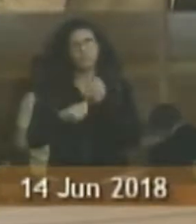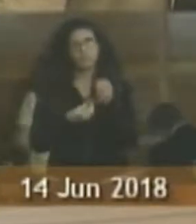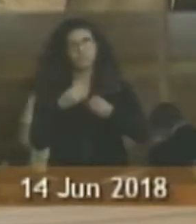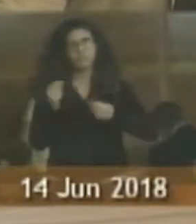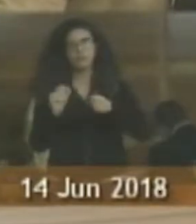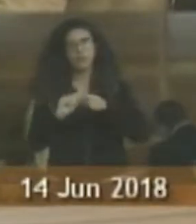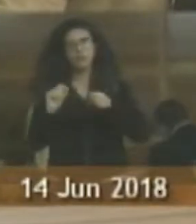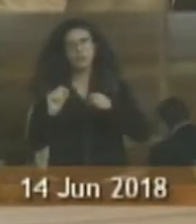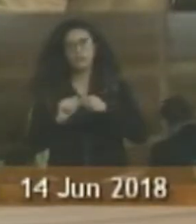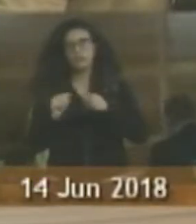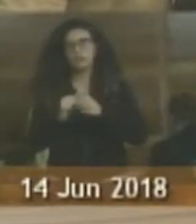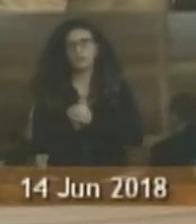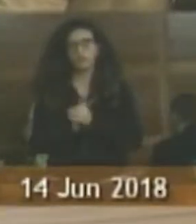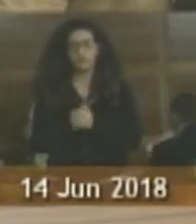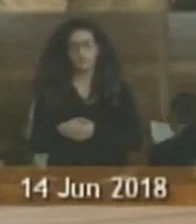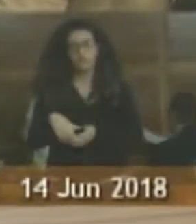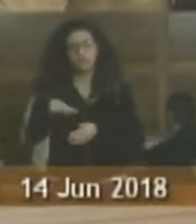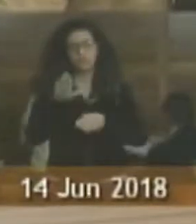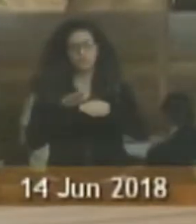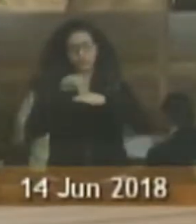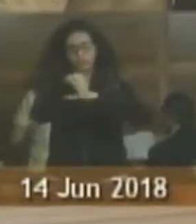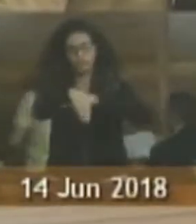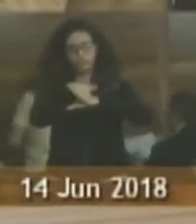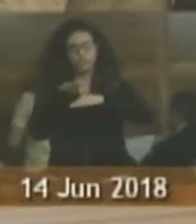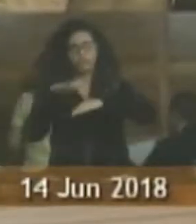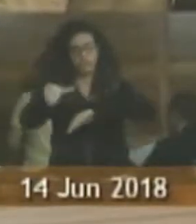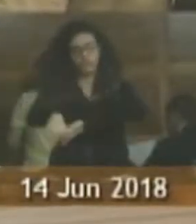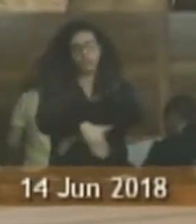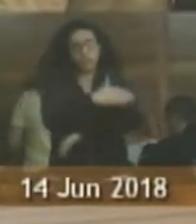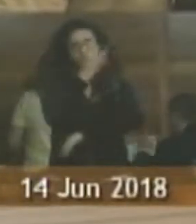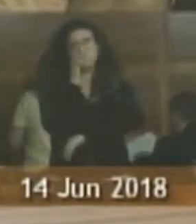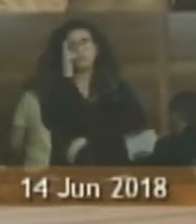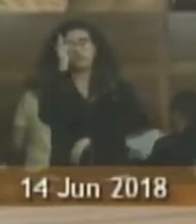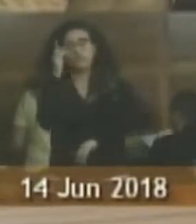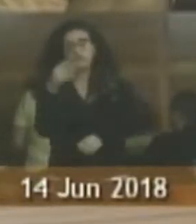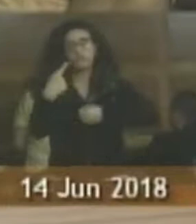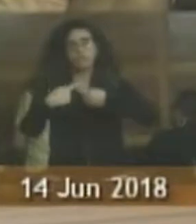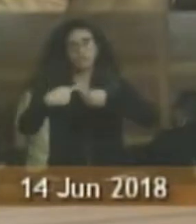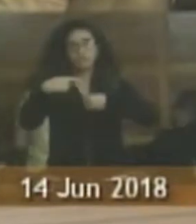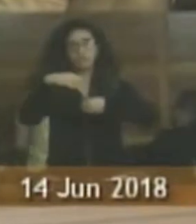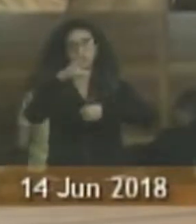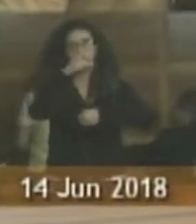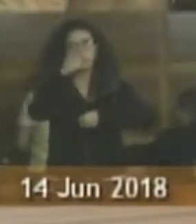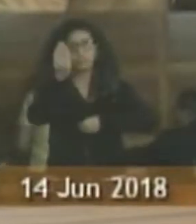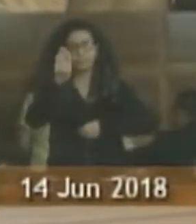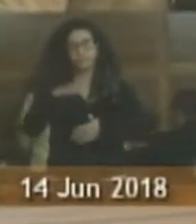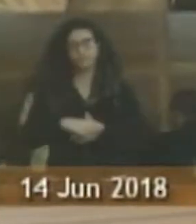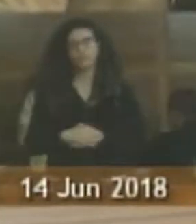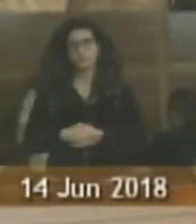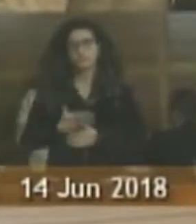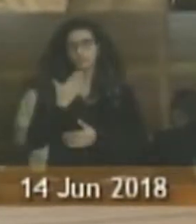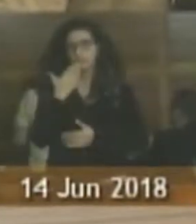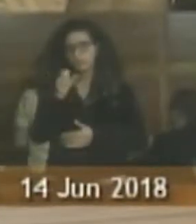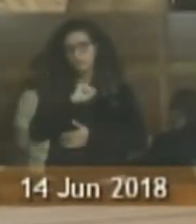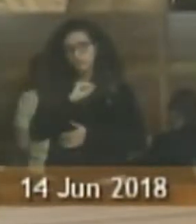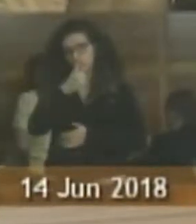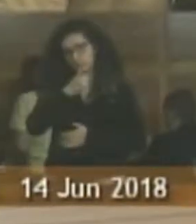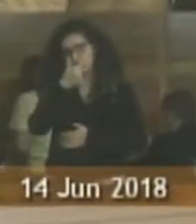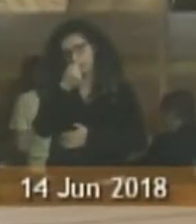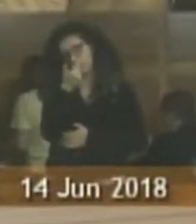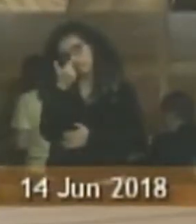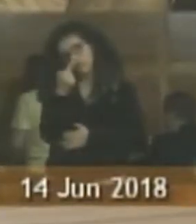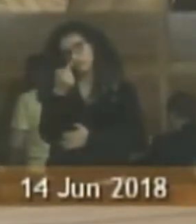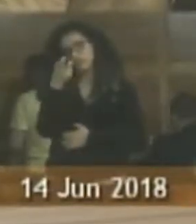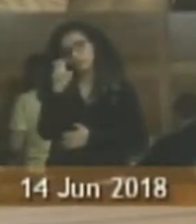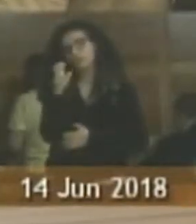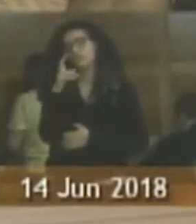para a implantação de um redutor de velocidade na rua das Flores, esquina com a rua do Suspiro, bairro Campo Belo. Indicação